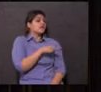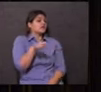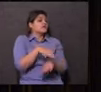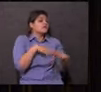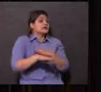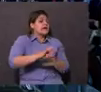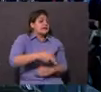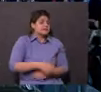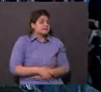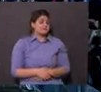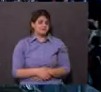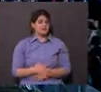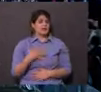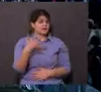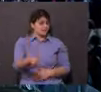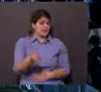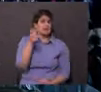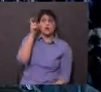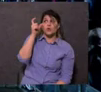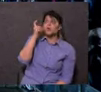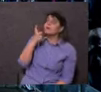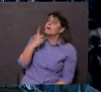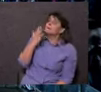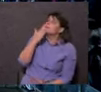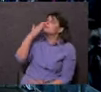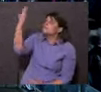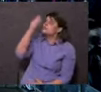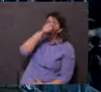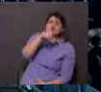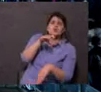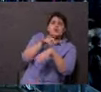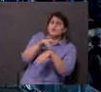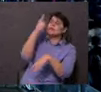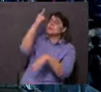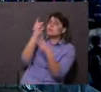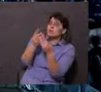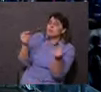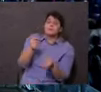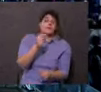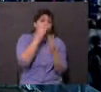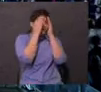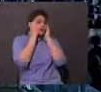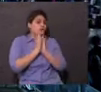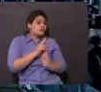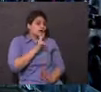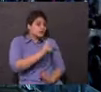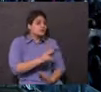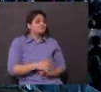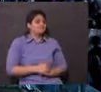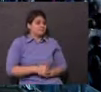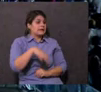De seguida, Lúcia pediu a cura de um doente. Nossa Senhora respondeu: Se